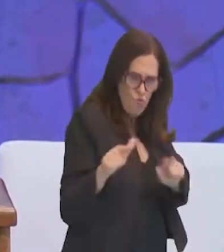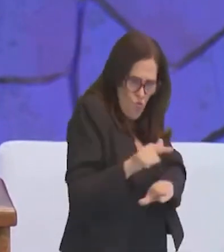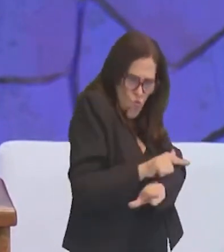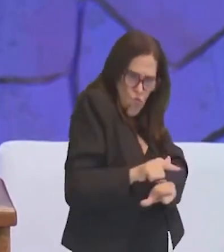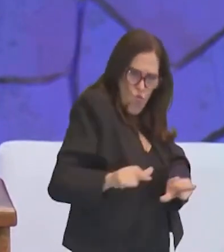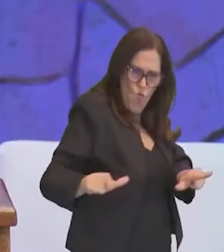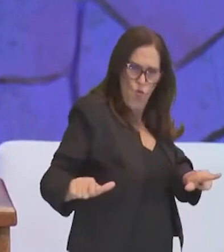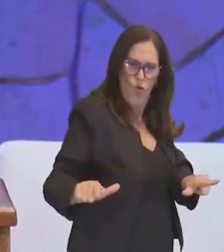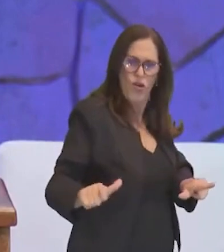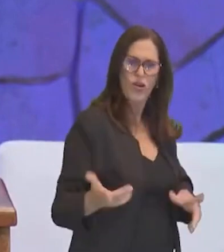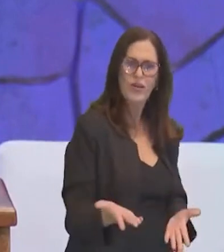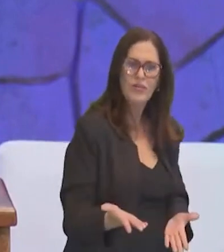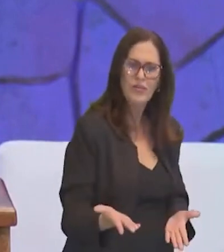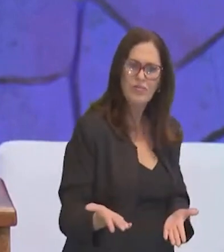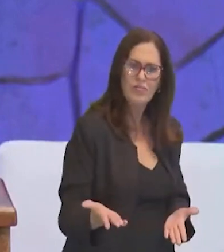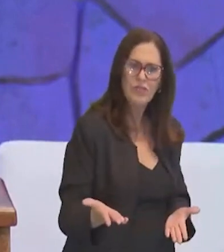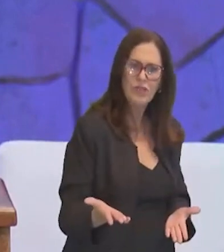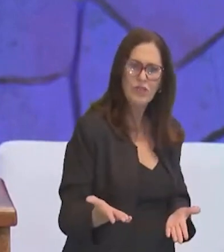tempo inteiro.